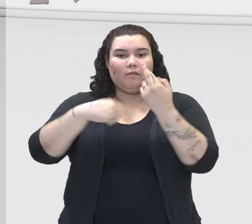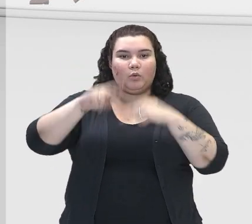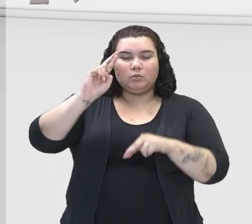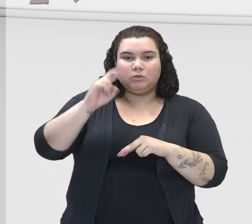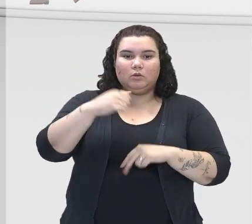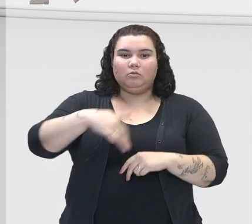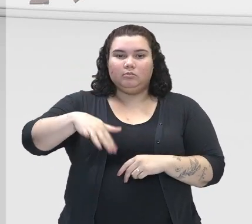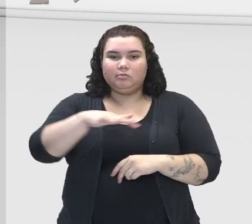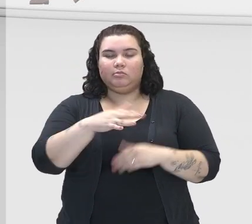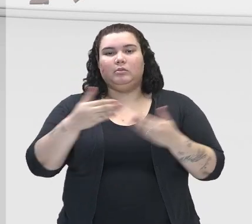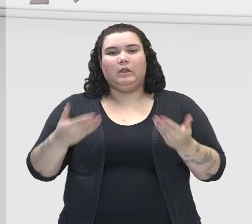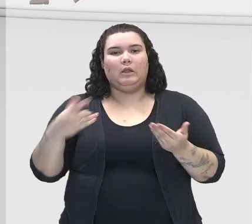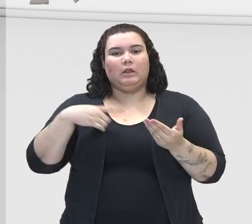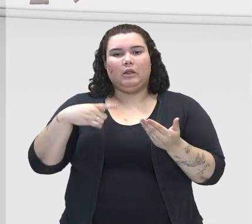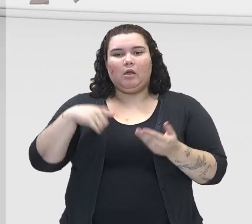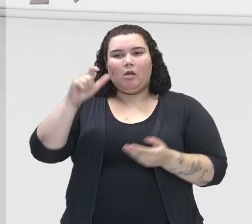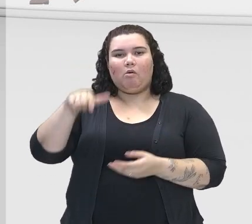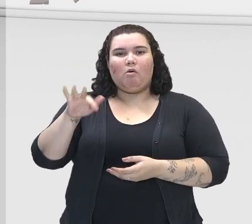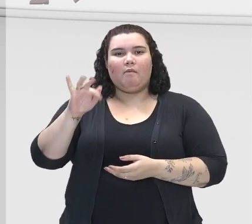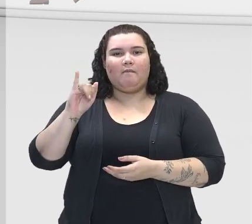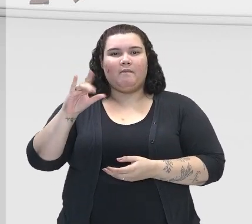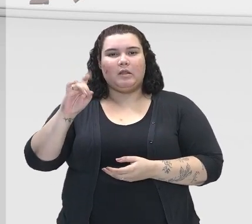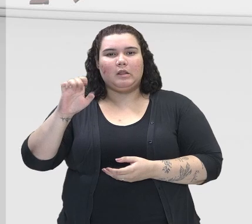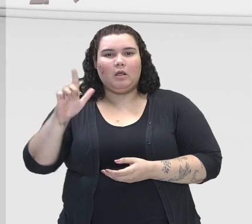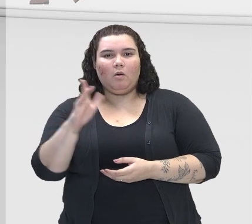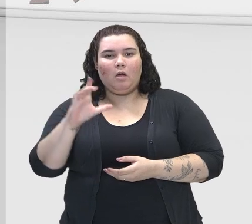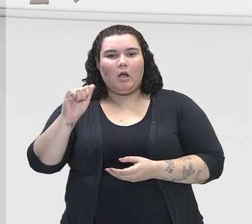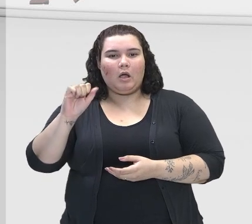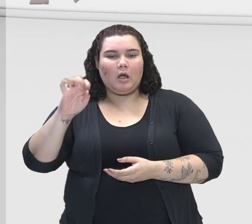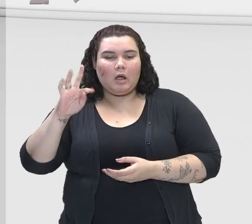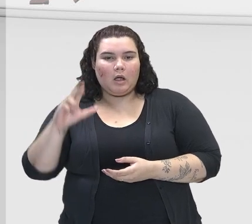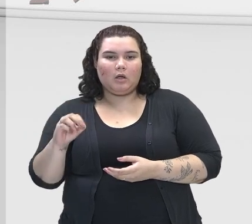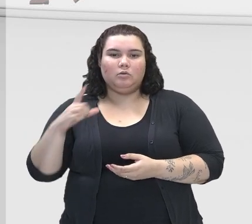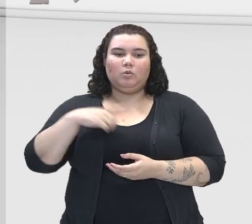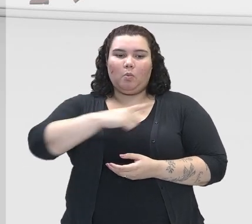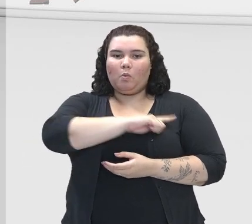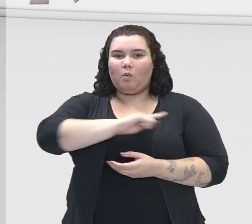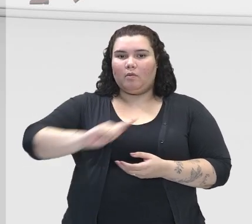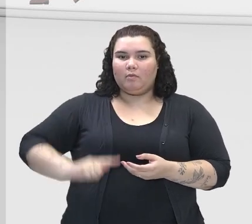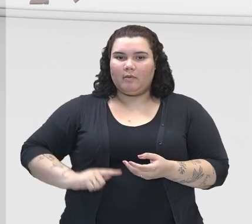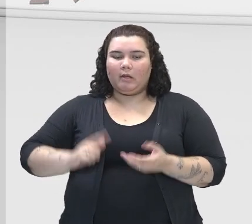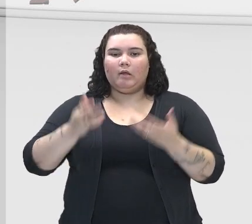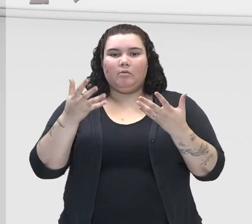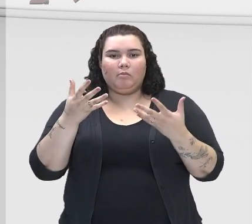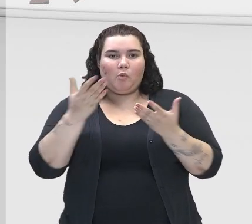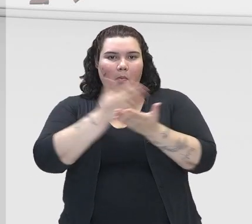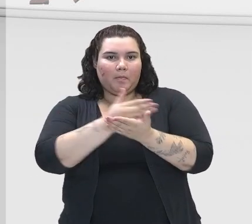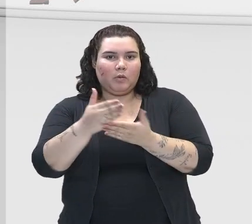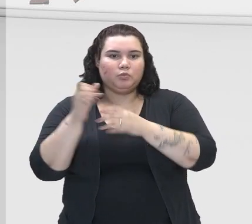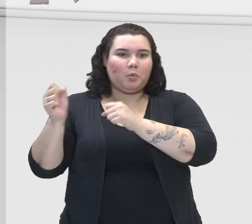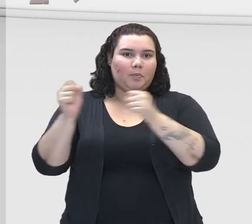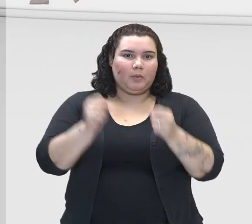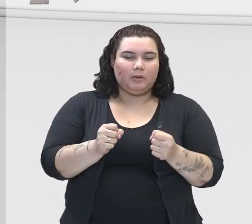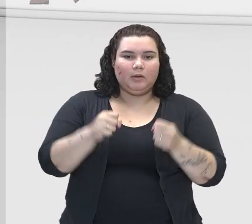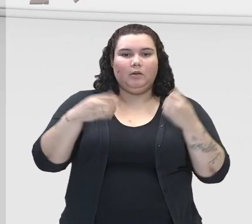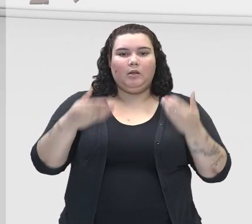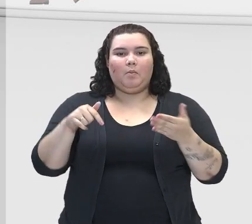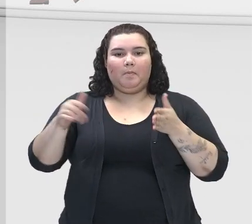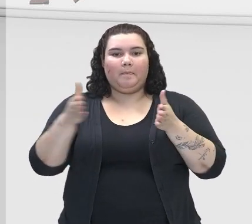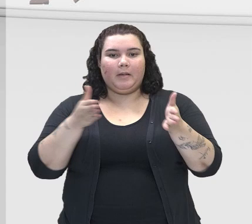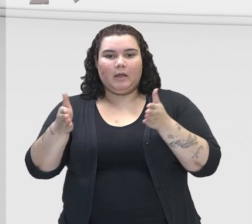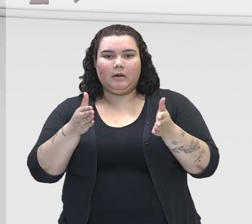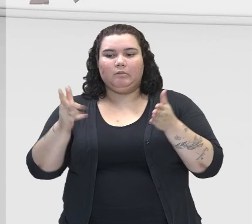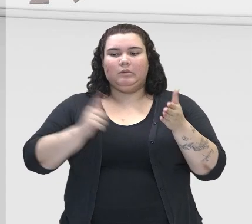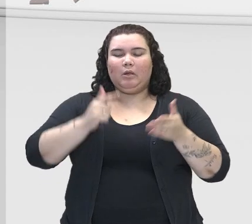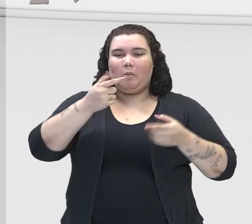Fidel Castro e toda a comunidade lá assumiu o governo, né? Então sempre foi um período de muito embate,